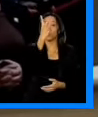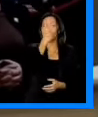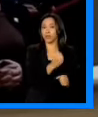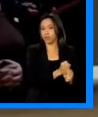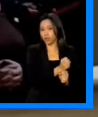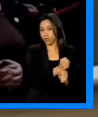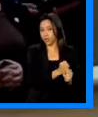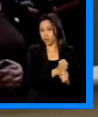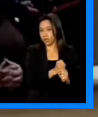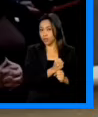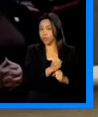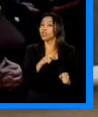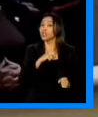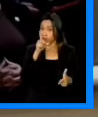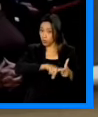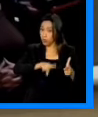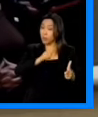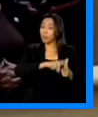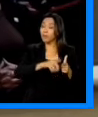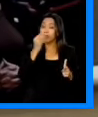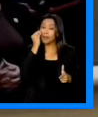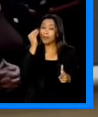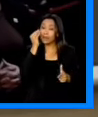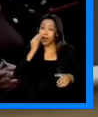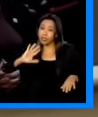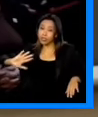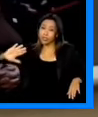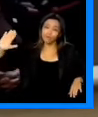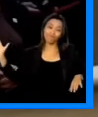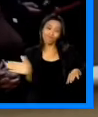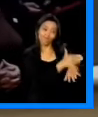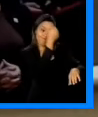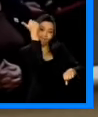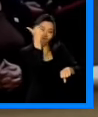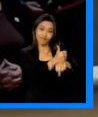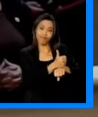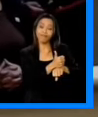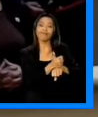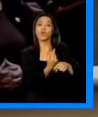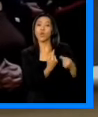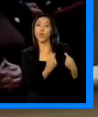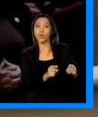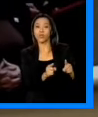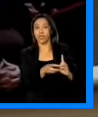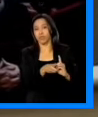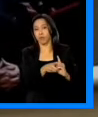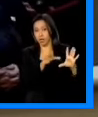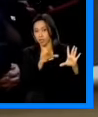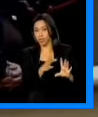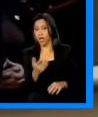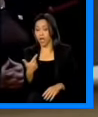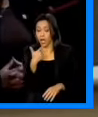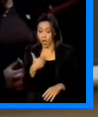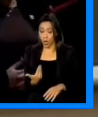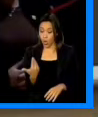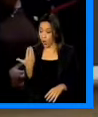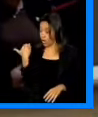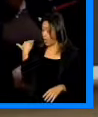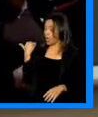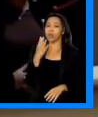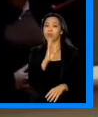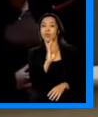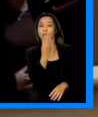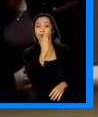atentado à democracia. Na Bolívia, agora, essa semana, nós tivemos uma violação democrática